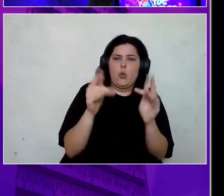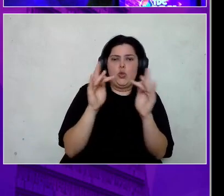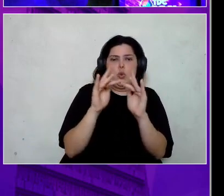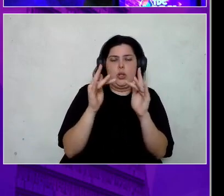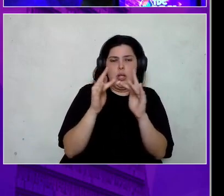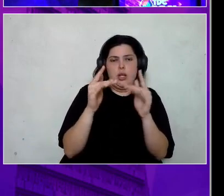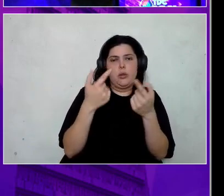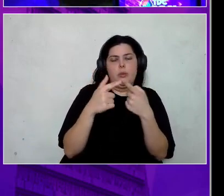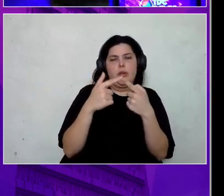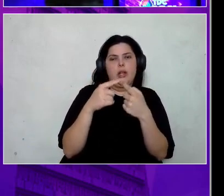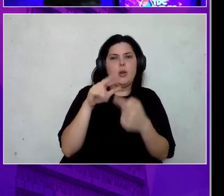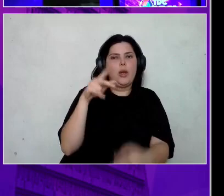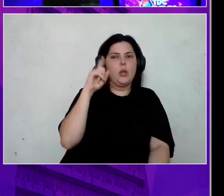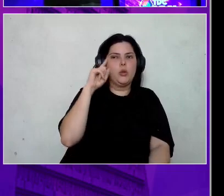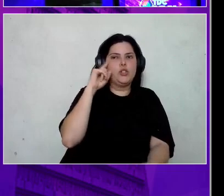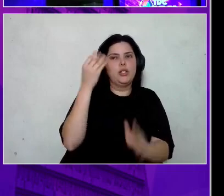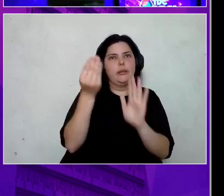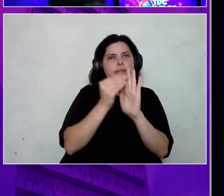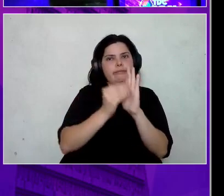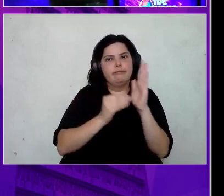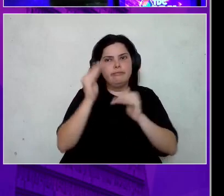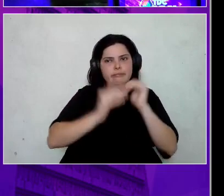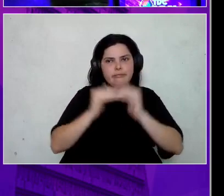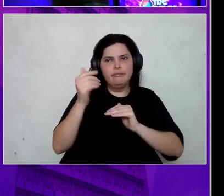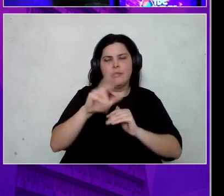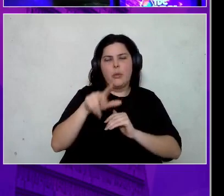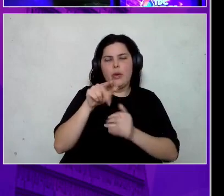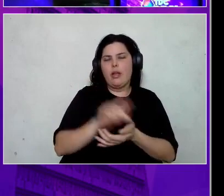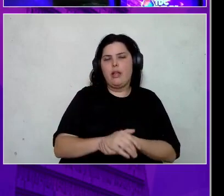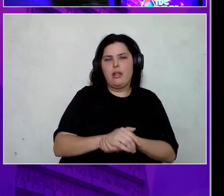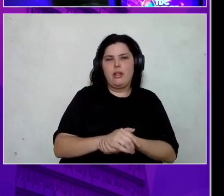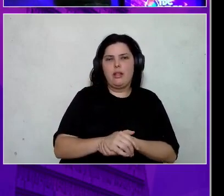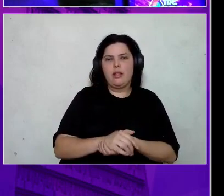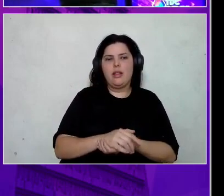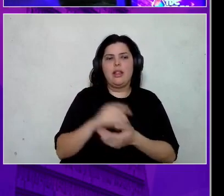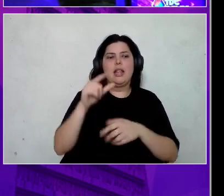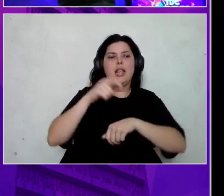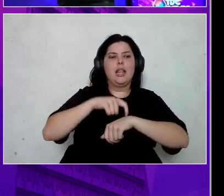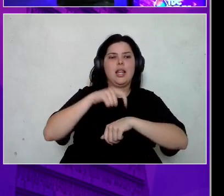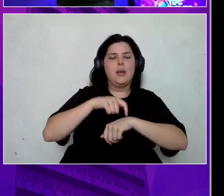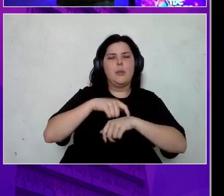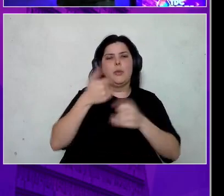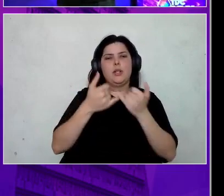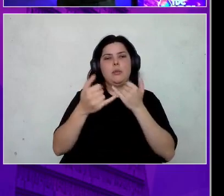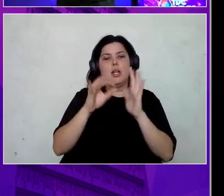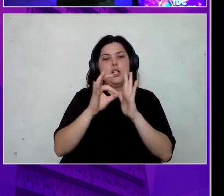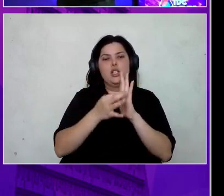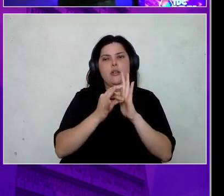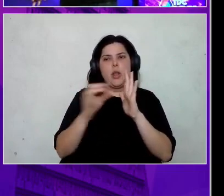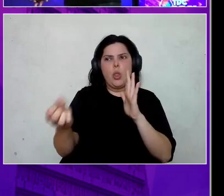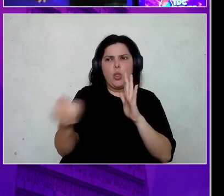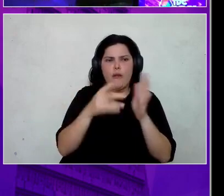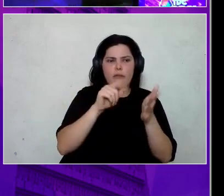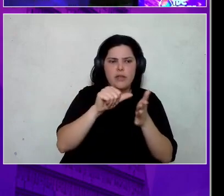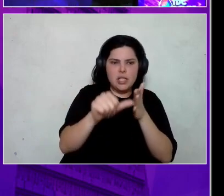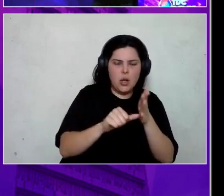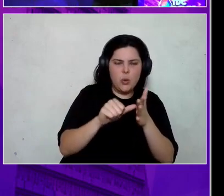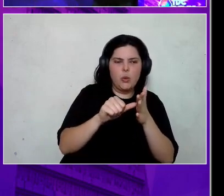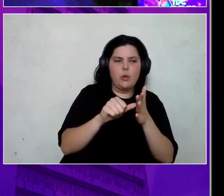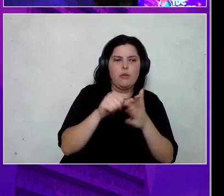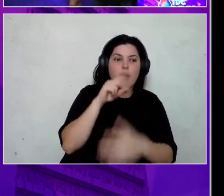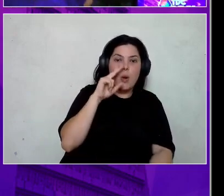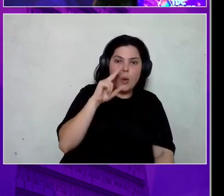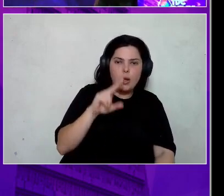dia implementando, você não vai ter tempo para, o Java saiu uma versão nova, você vai lá olhar. Eu ainda